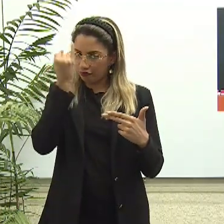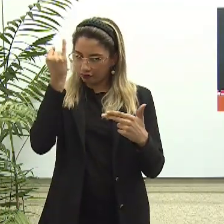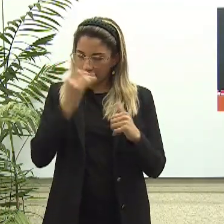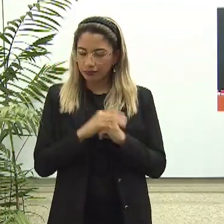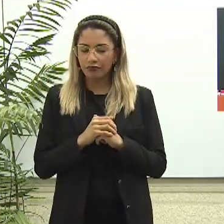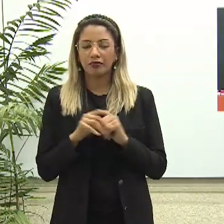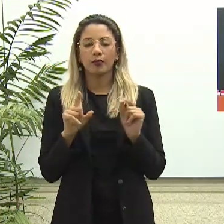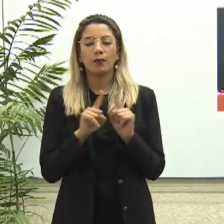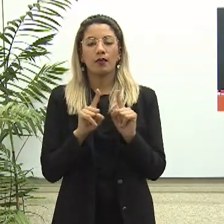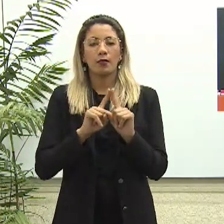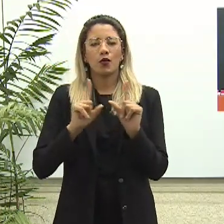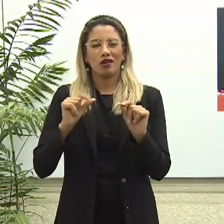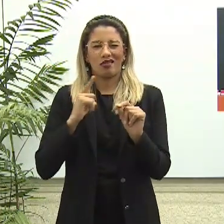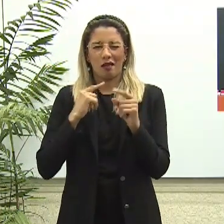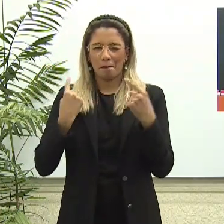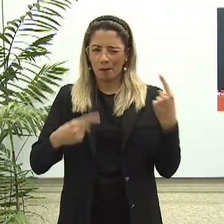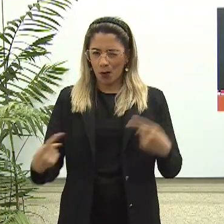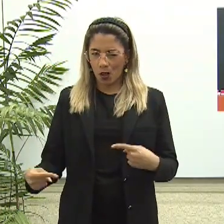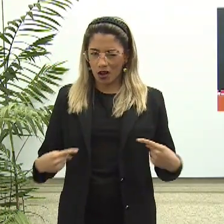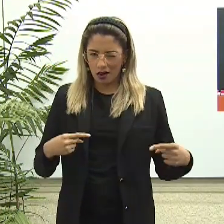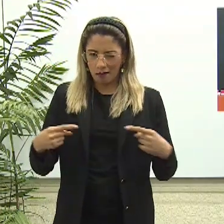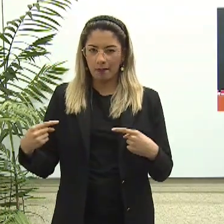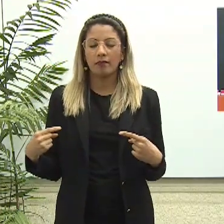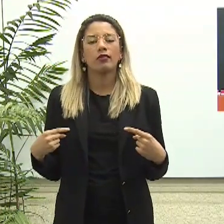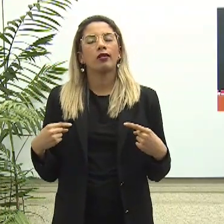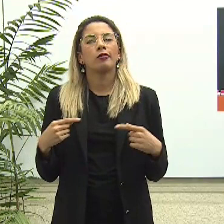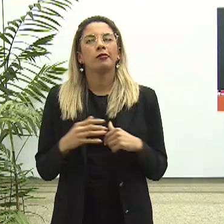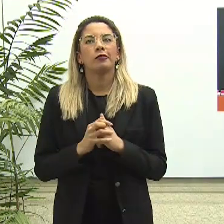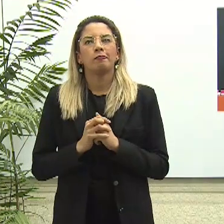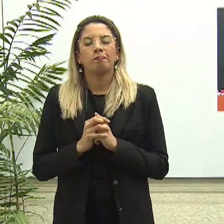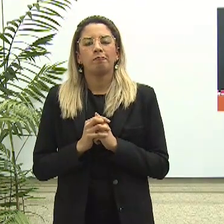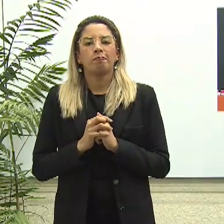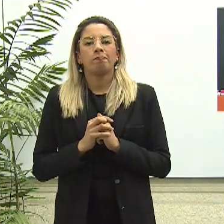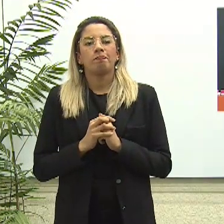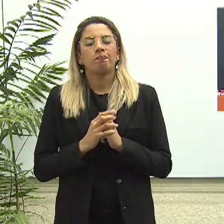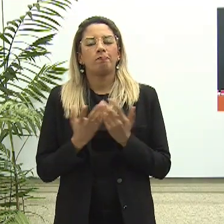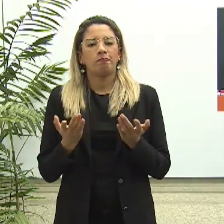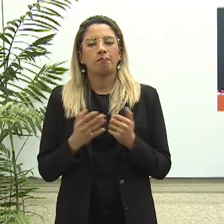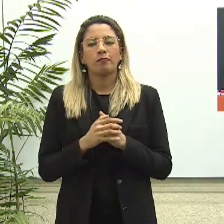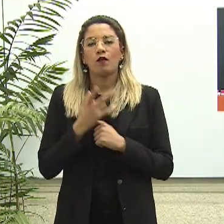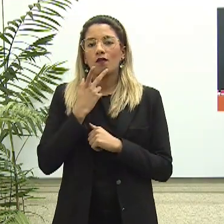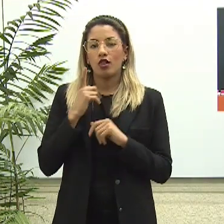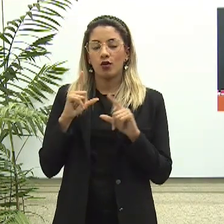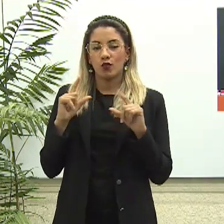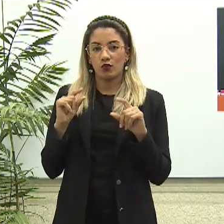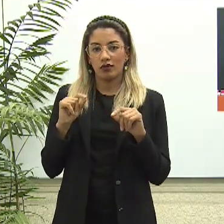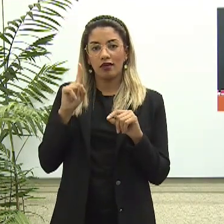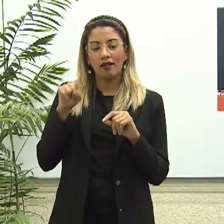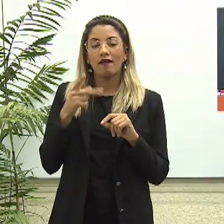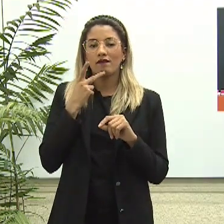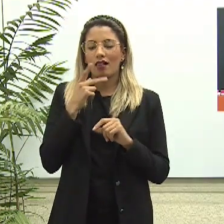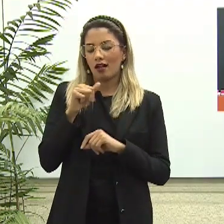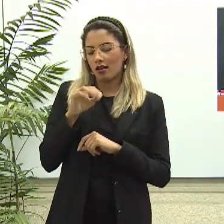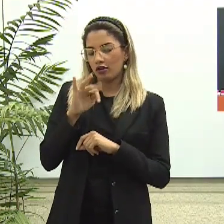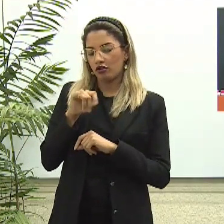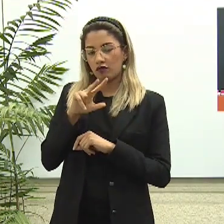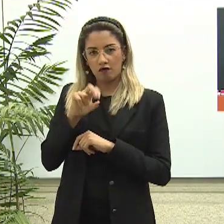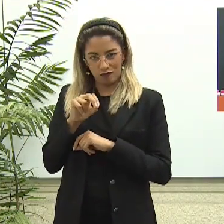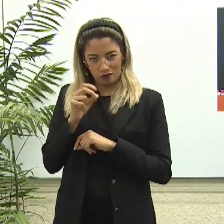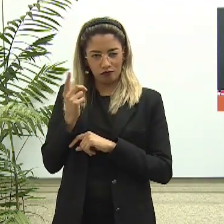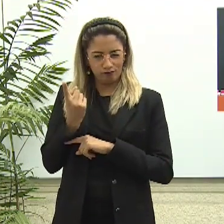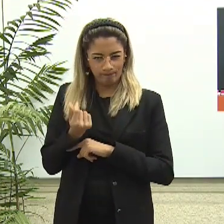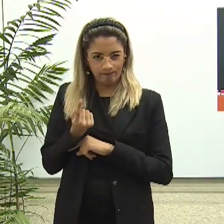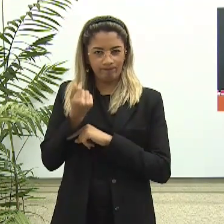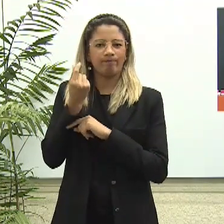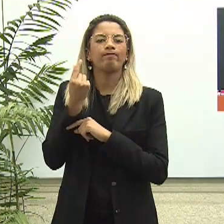classificar mas eu vou então sair pela tangente vou chamar de ativo de alto valor porque é é